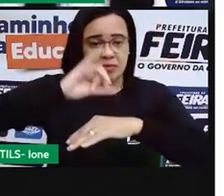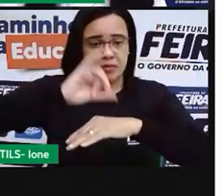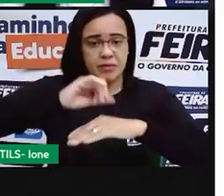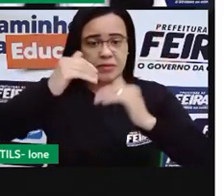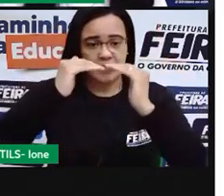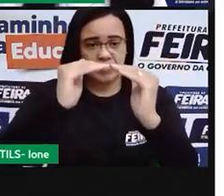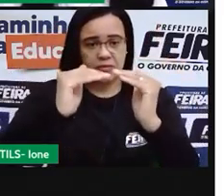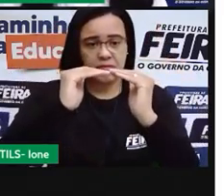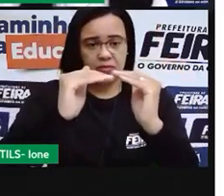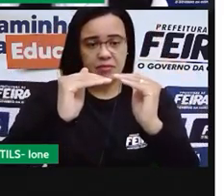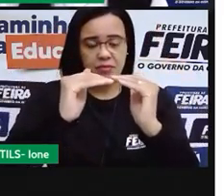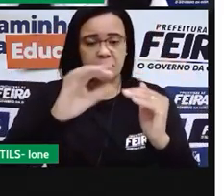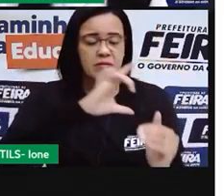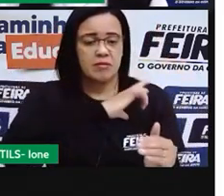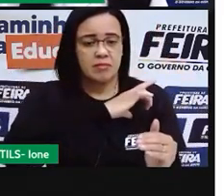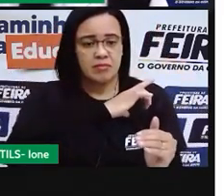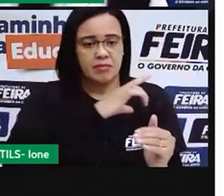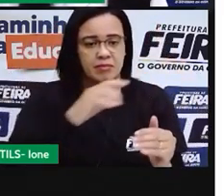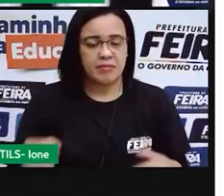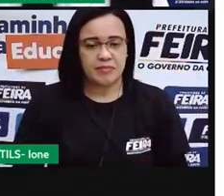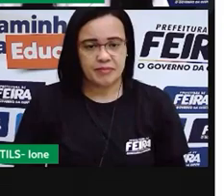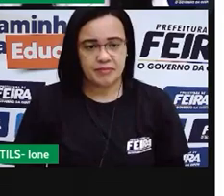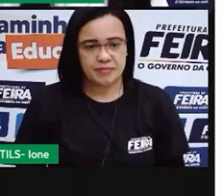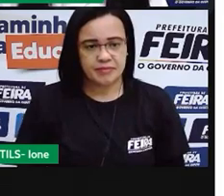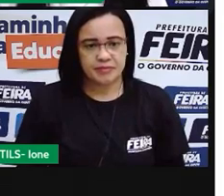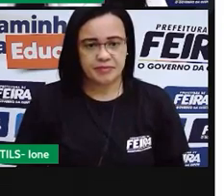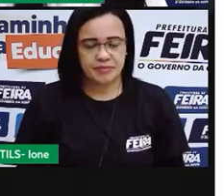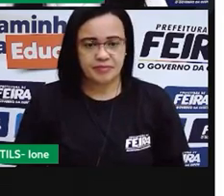o formato de um triângulo. Olha,